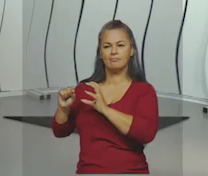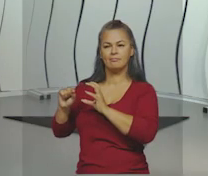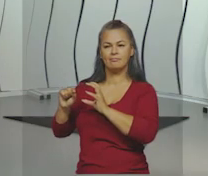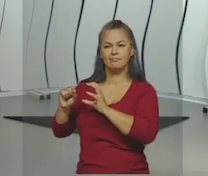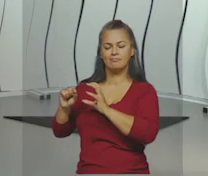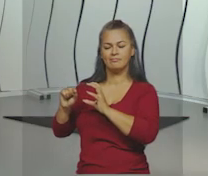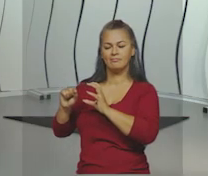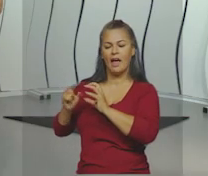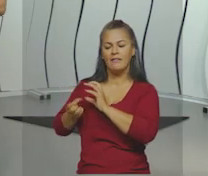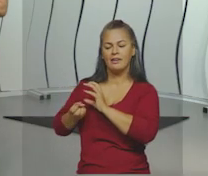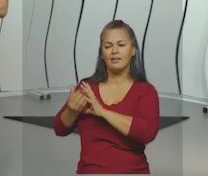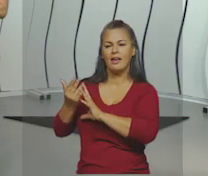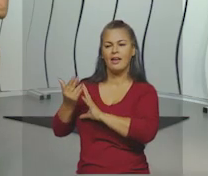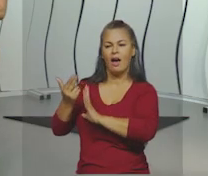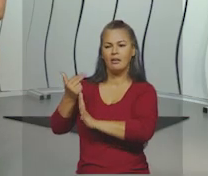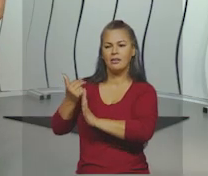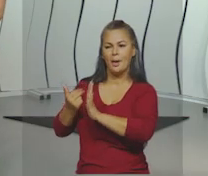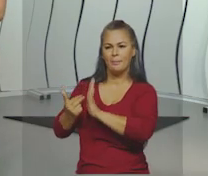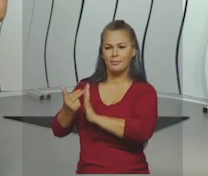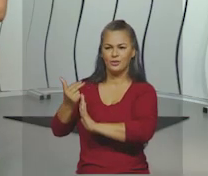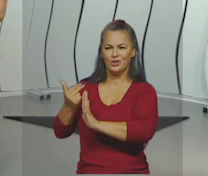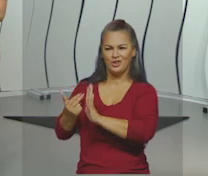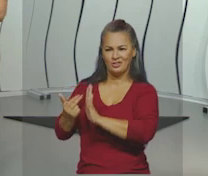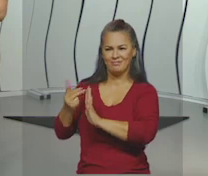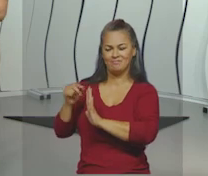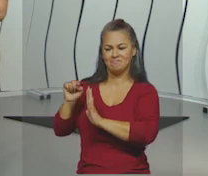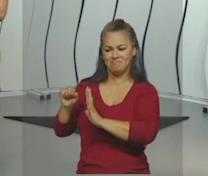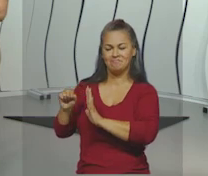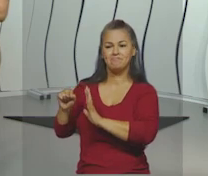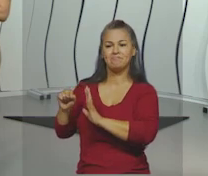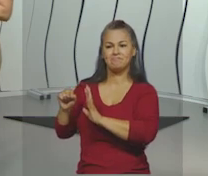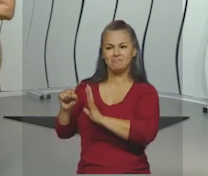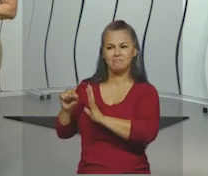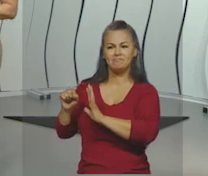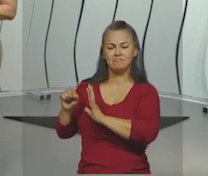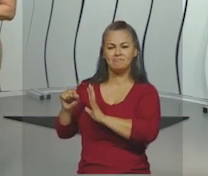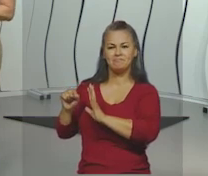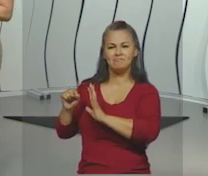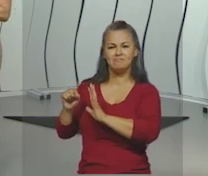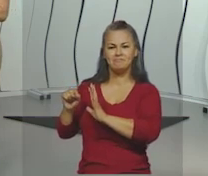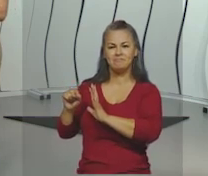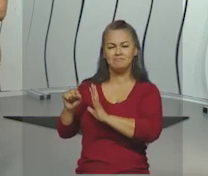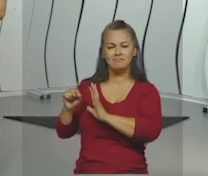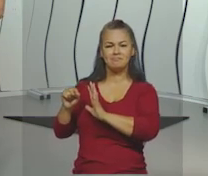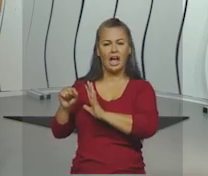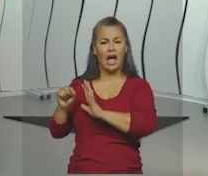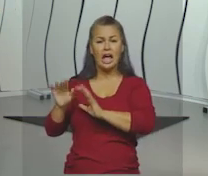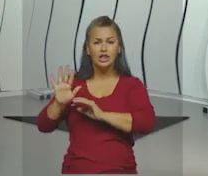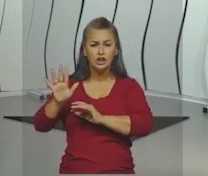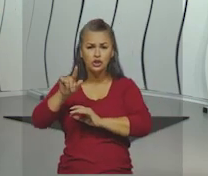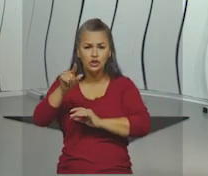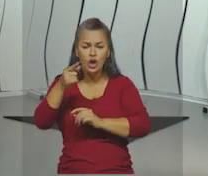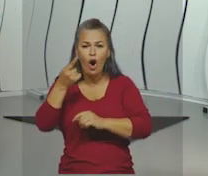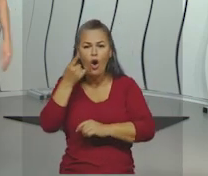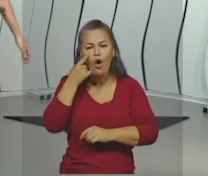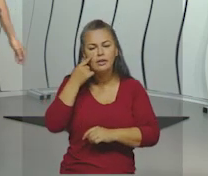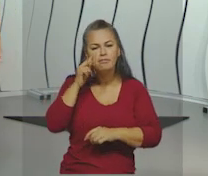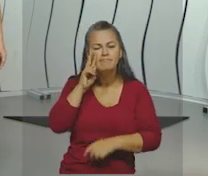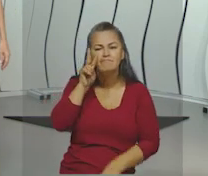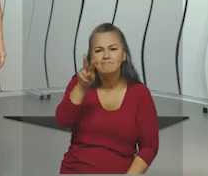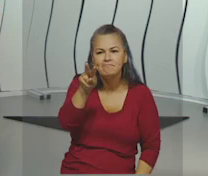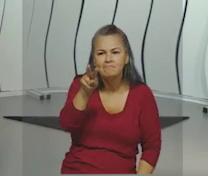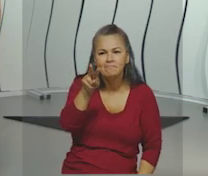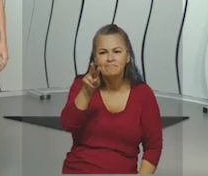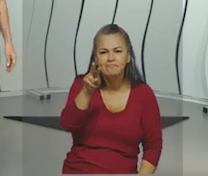ser formadas aí a imagem, tá? Então, você não depende só de você ver, você